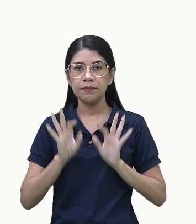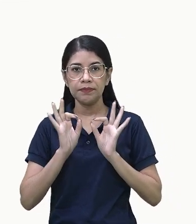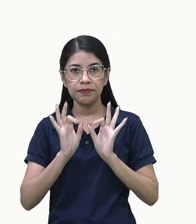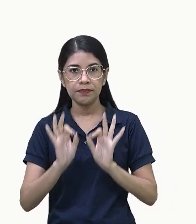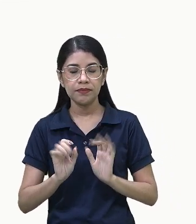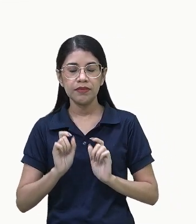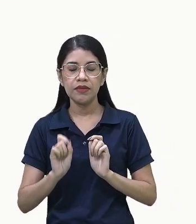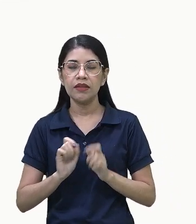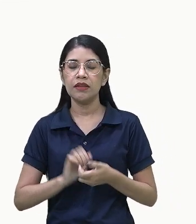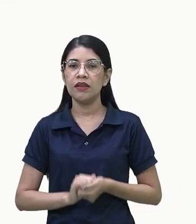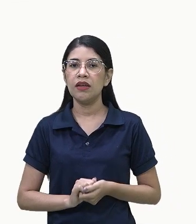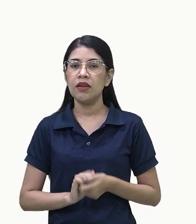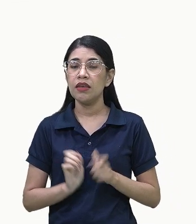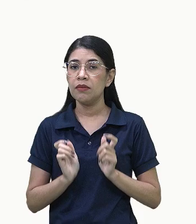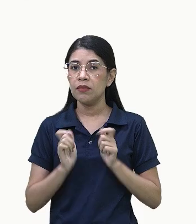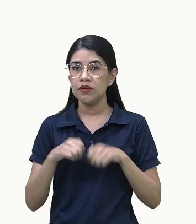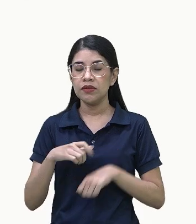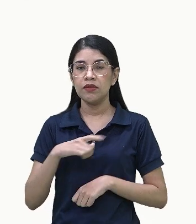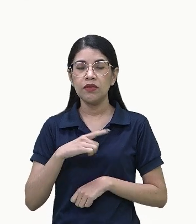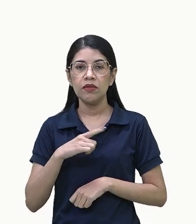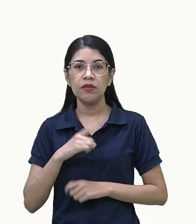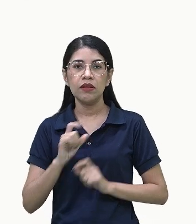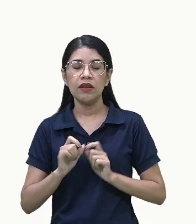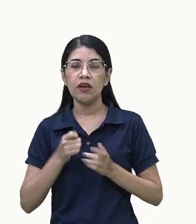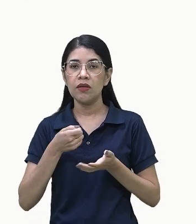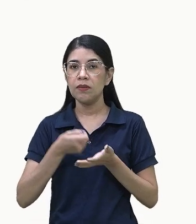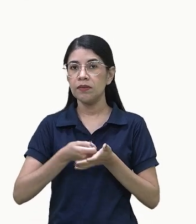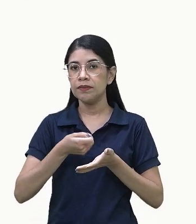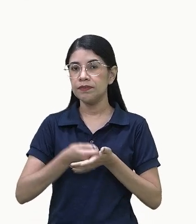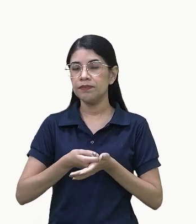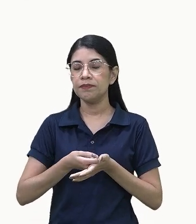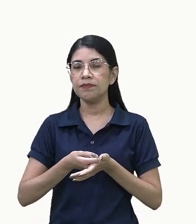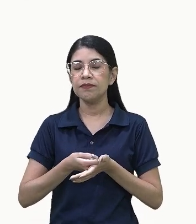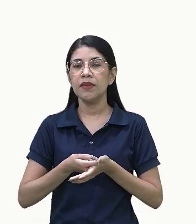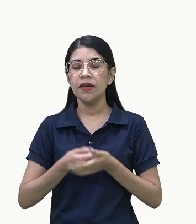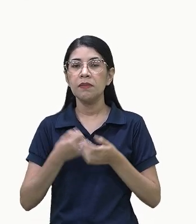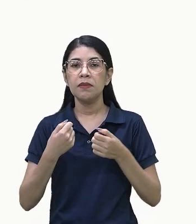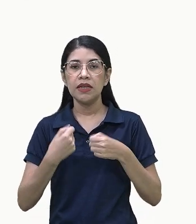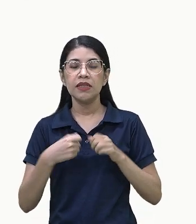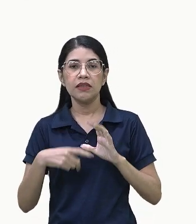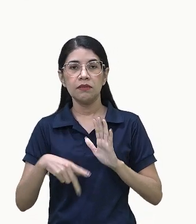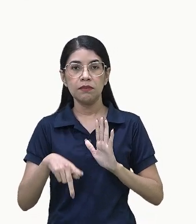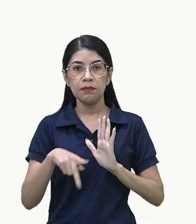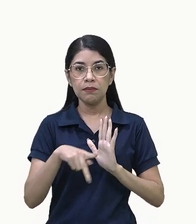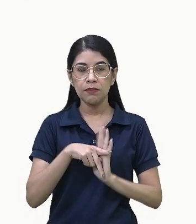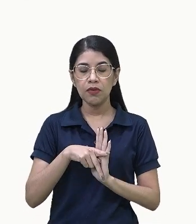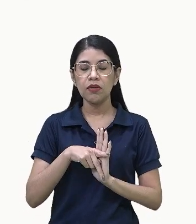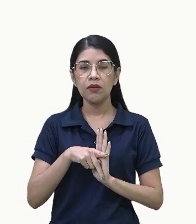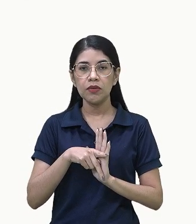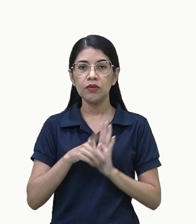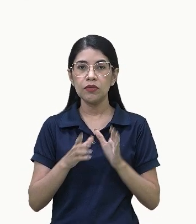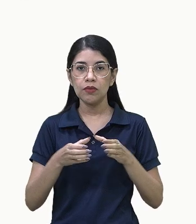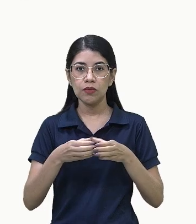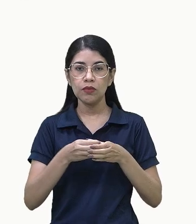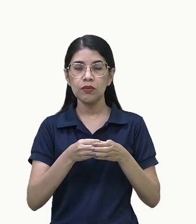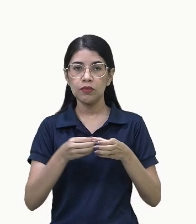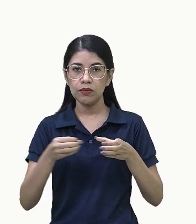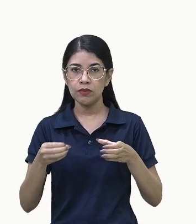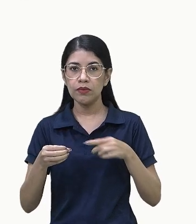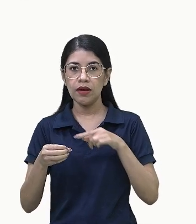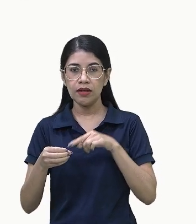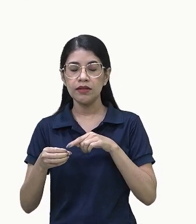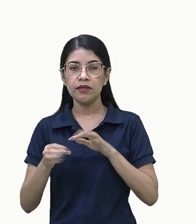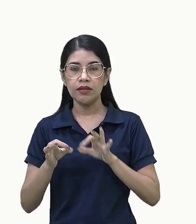casos favoráveis, eles obrigatoriamente têm que pertencer ao espaço amostral. Ou